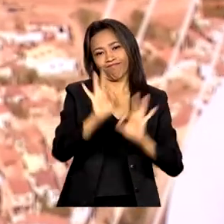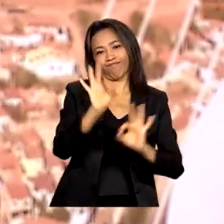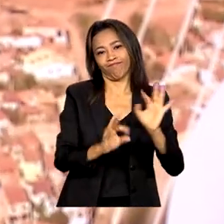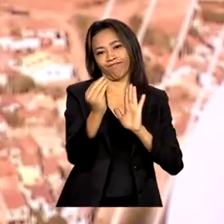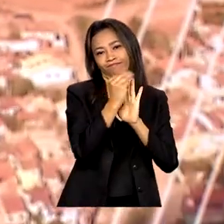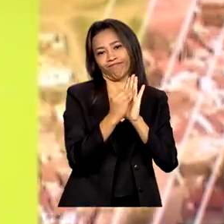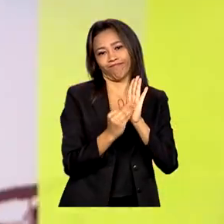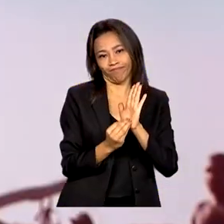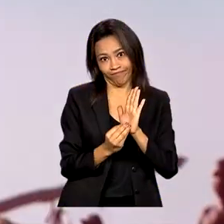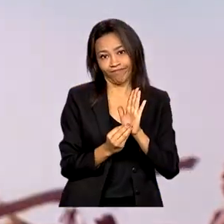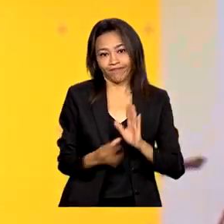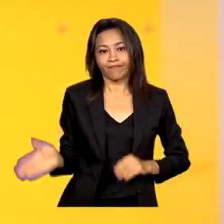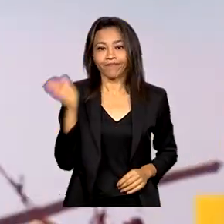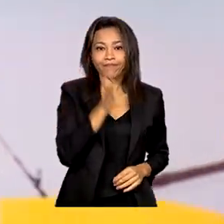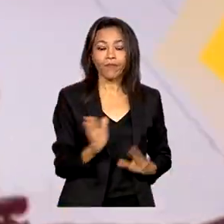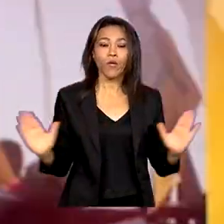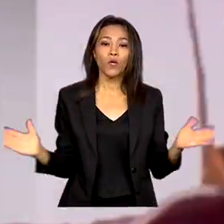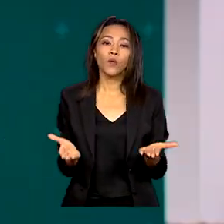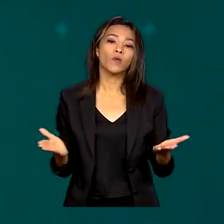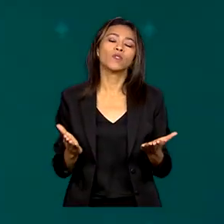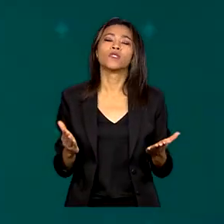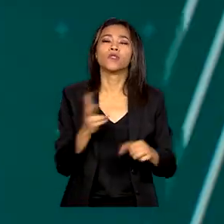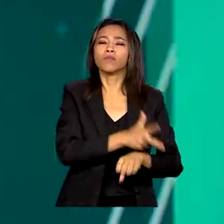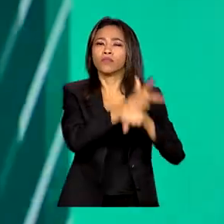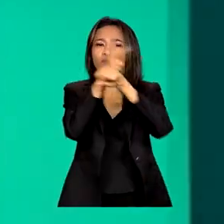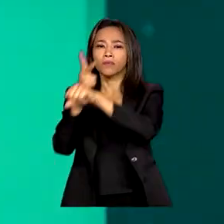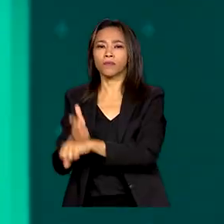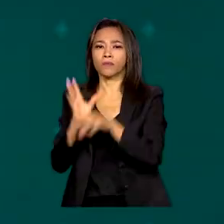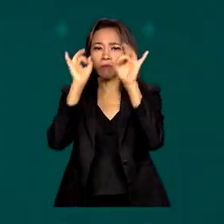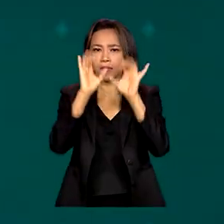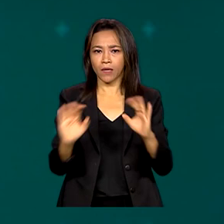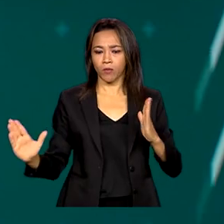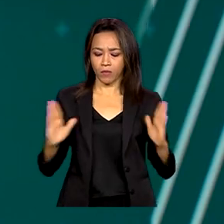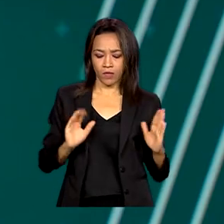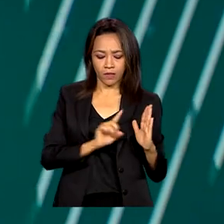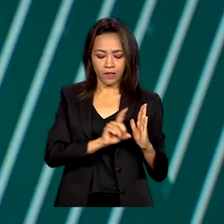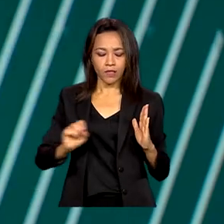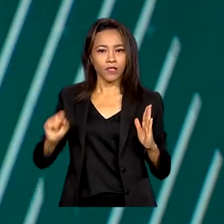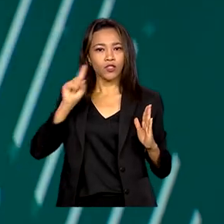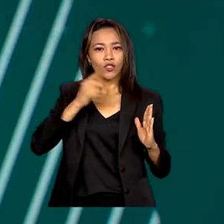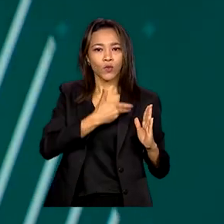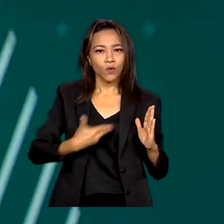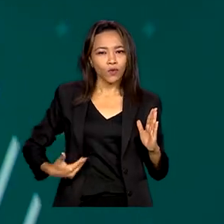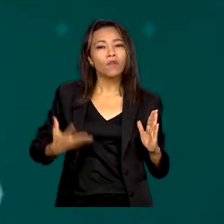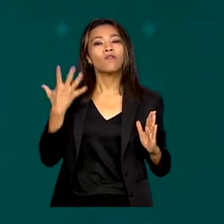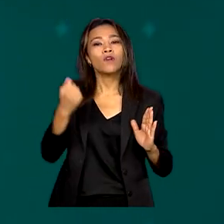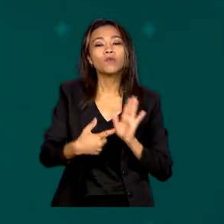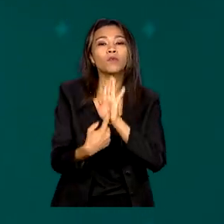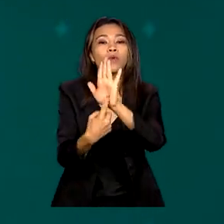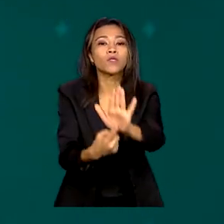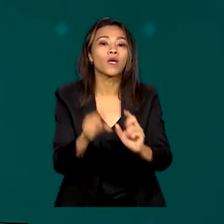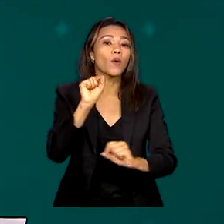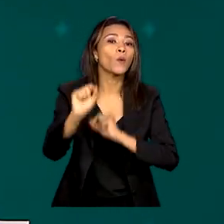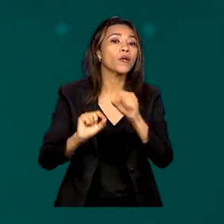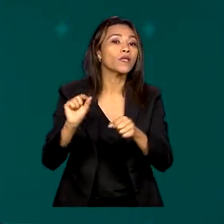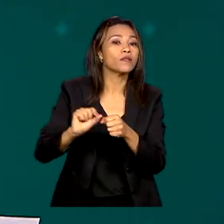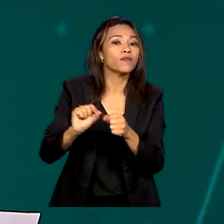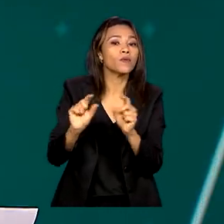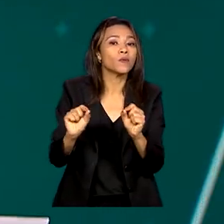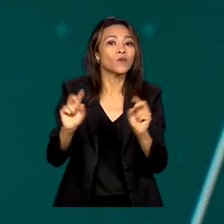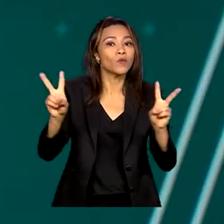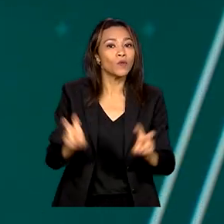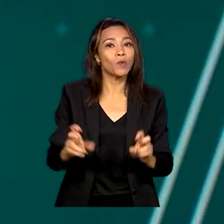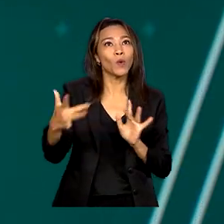e hoje na matéria especial sobre os primeiros 100 dias de governo vamos mostrar o que está sendo feito para ampliar as relações